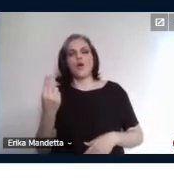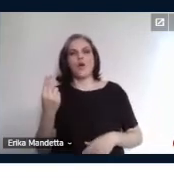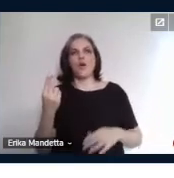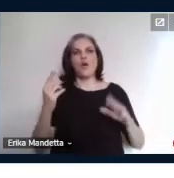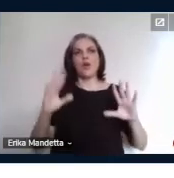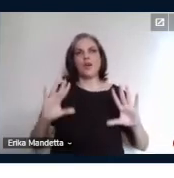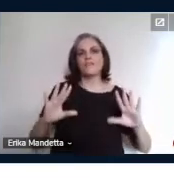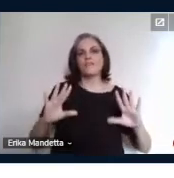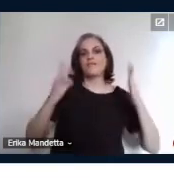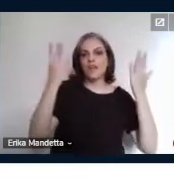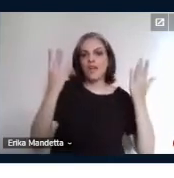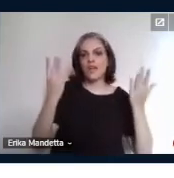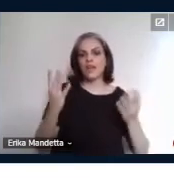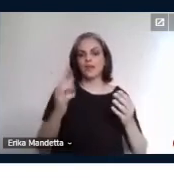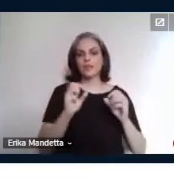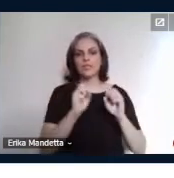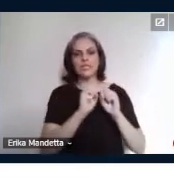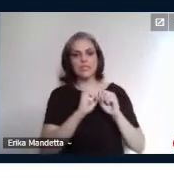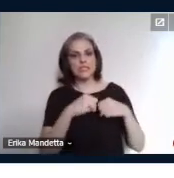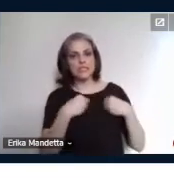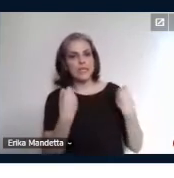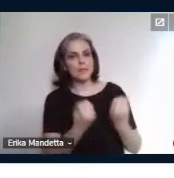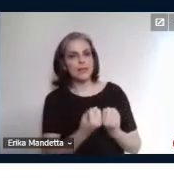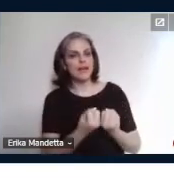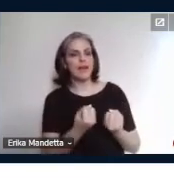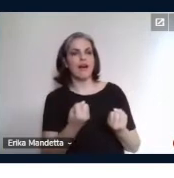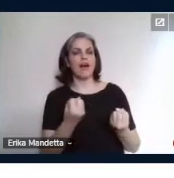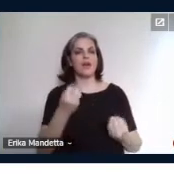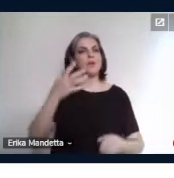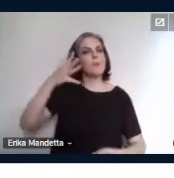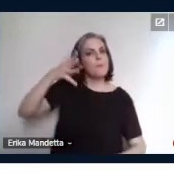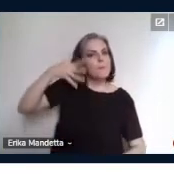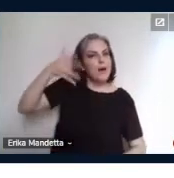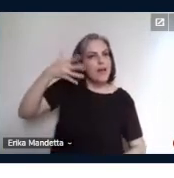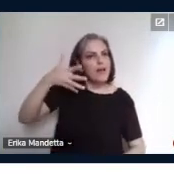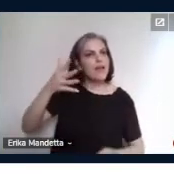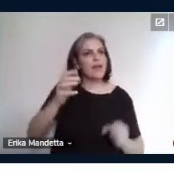congressos, nós temos congressos, existem seminários, palestras,